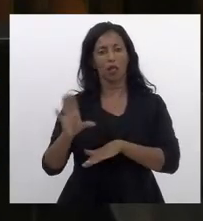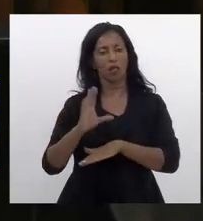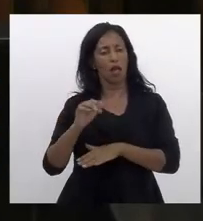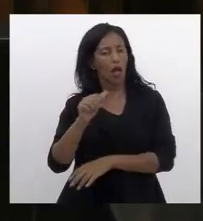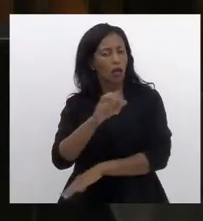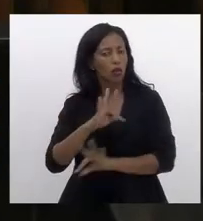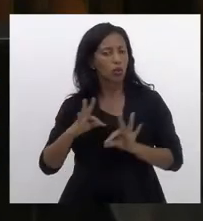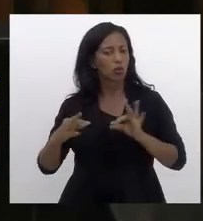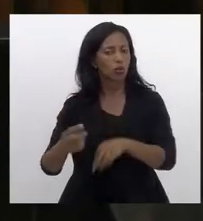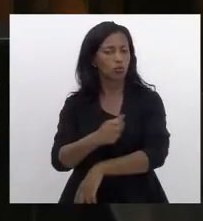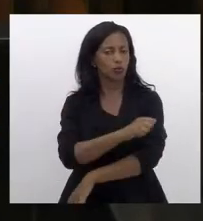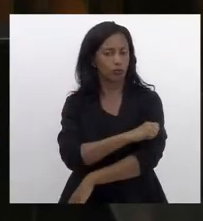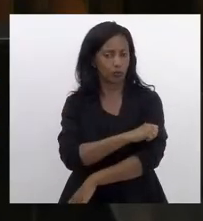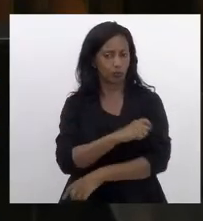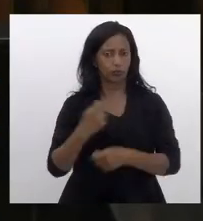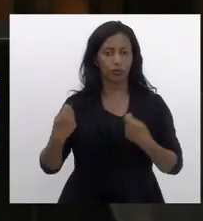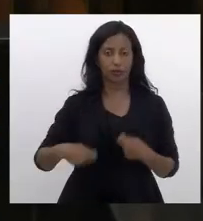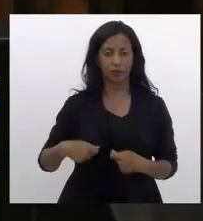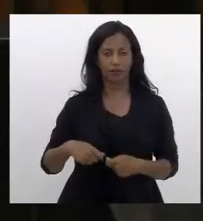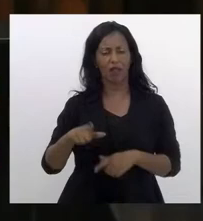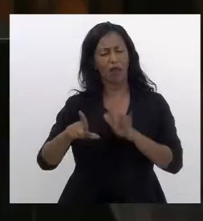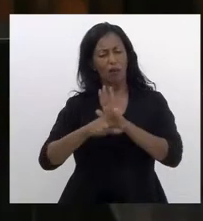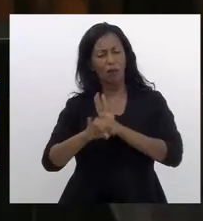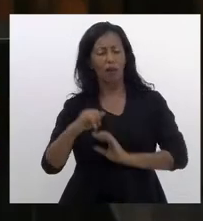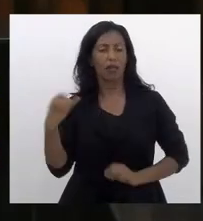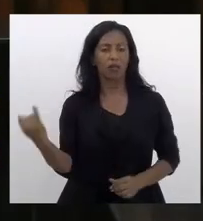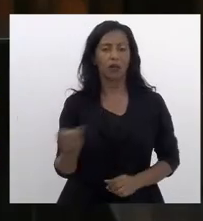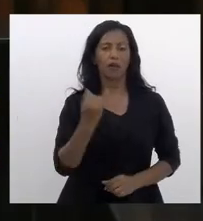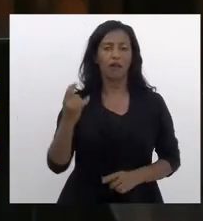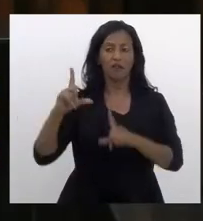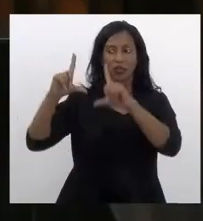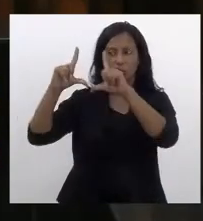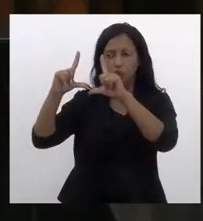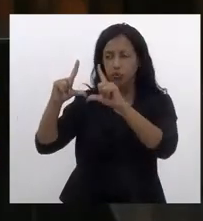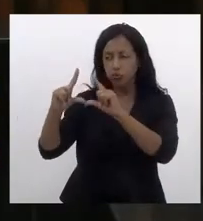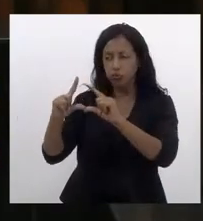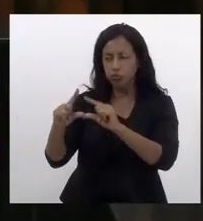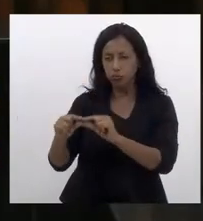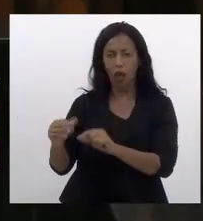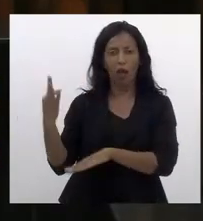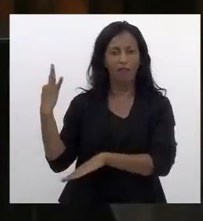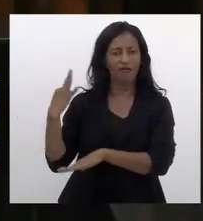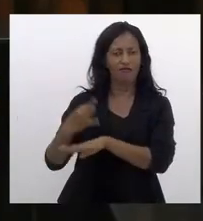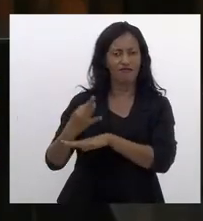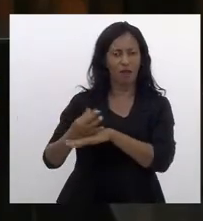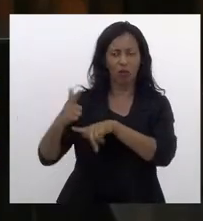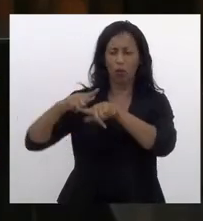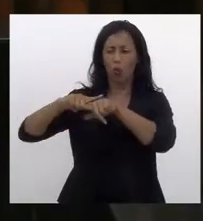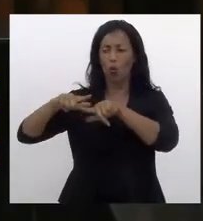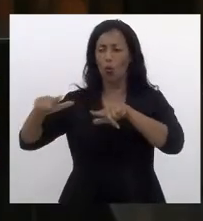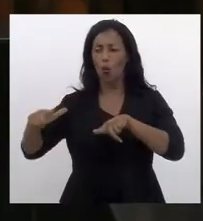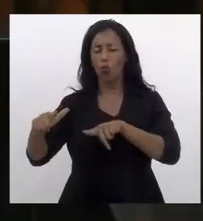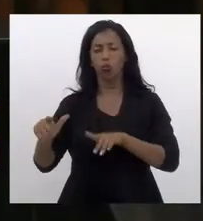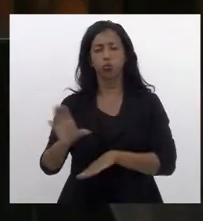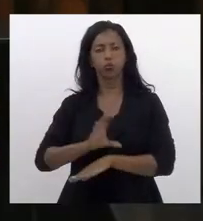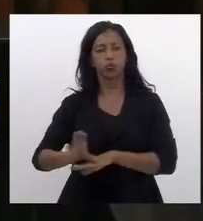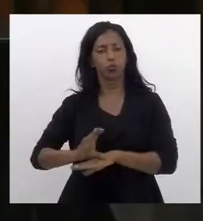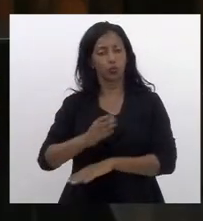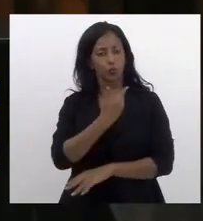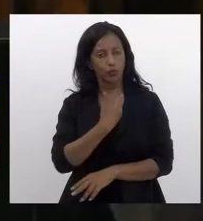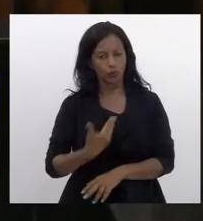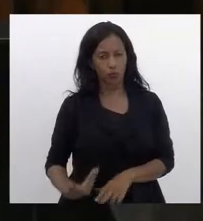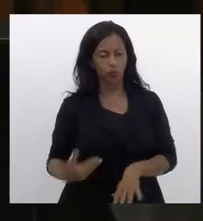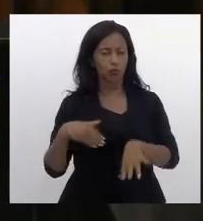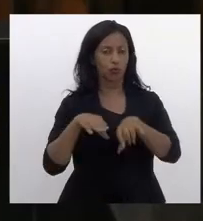é uma lei muito importante, que eu não tenho dúvida que vai diminuir bastante a evasão nos cursos públicos de